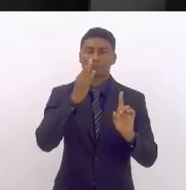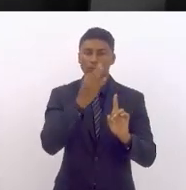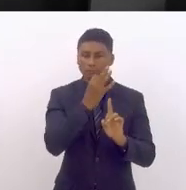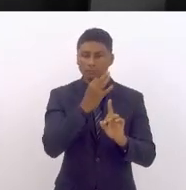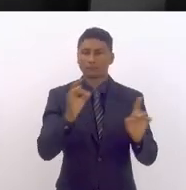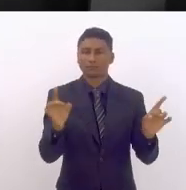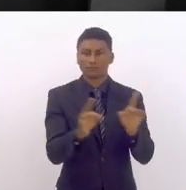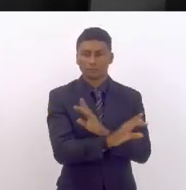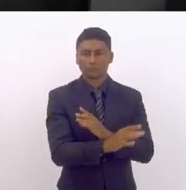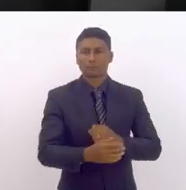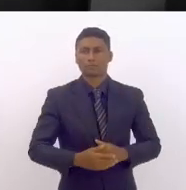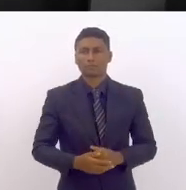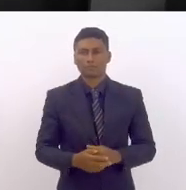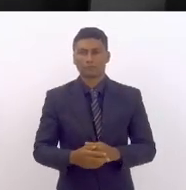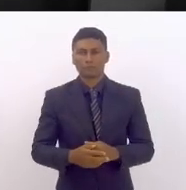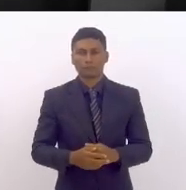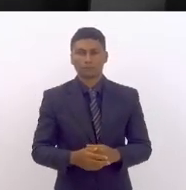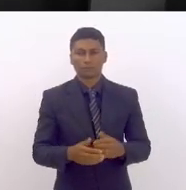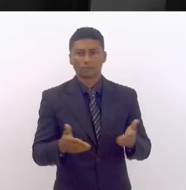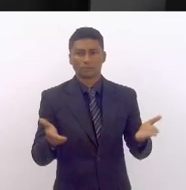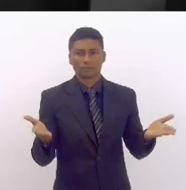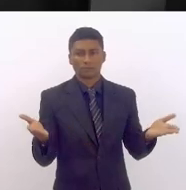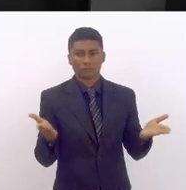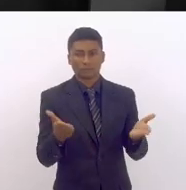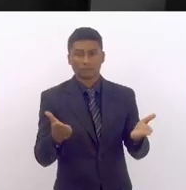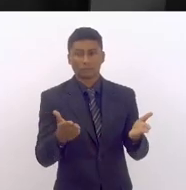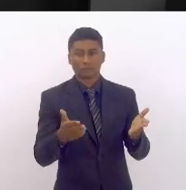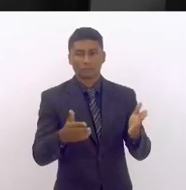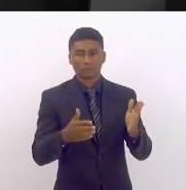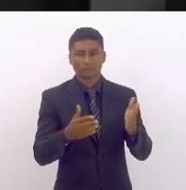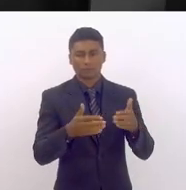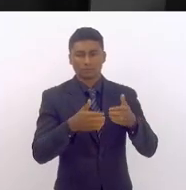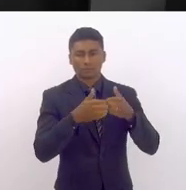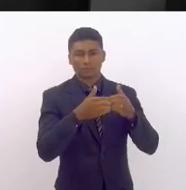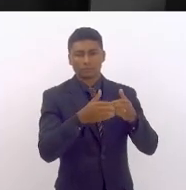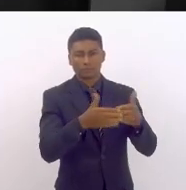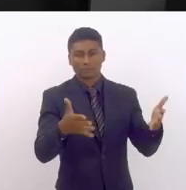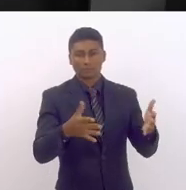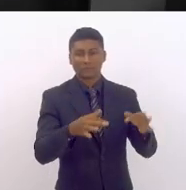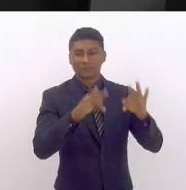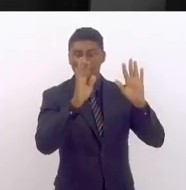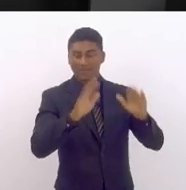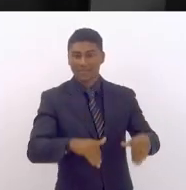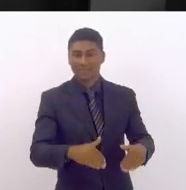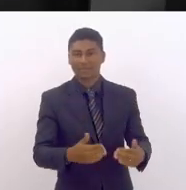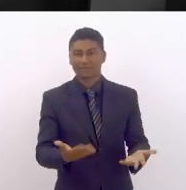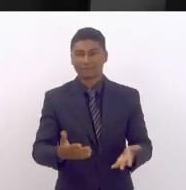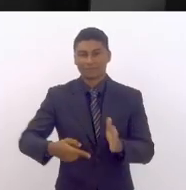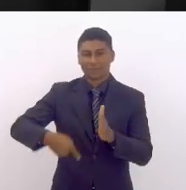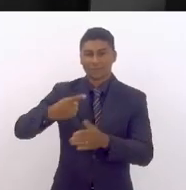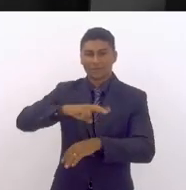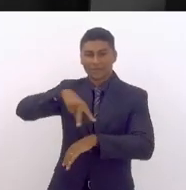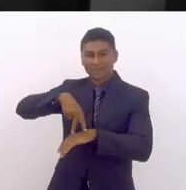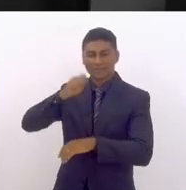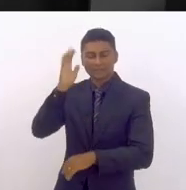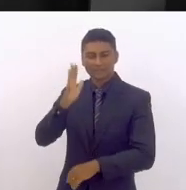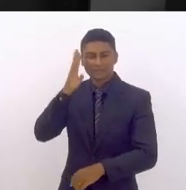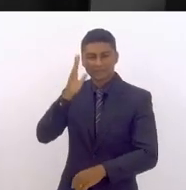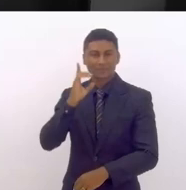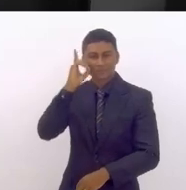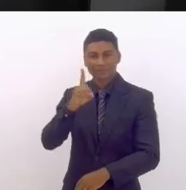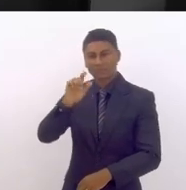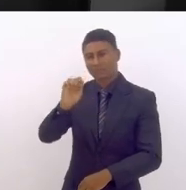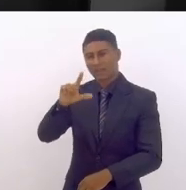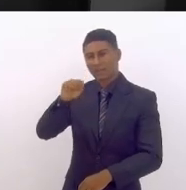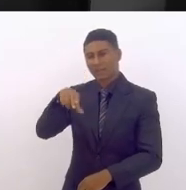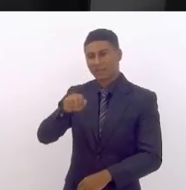mesma está encerrada. Passa-se ao expediente inicial com a primeira oradora escrita, nobre deputada Alana Passos. Vossa